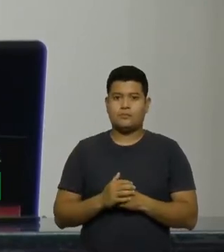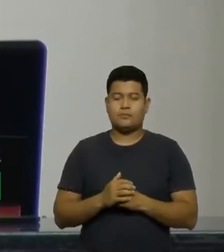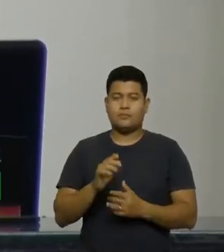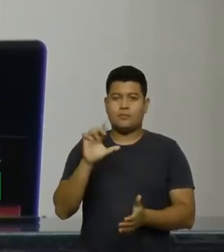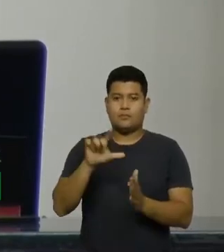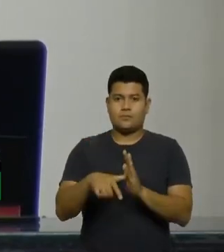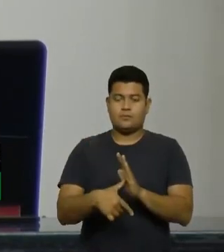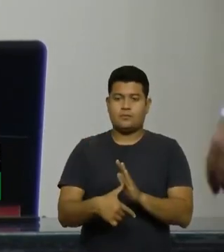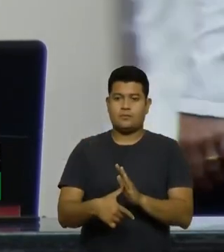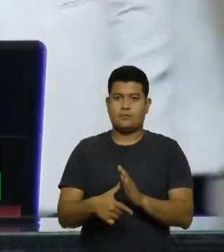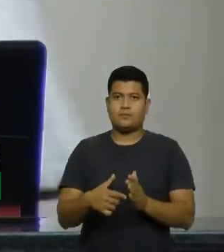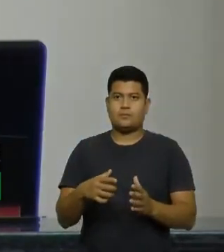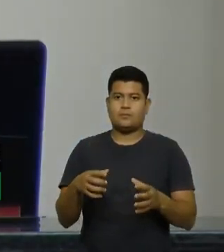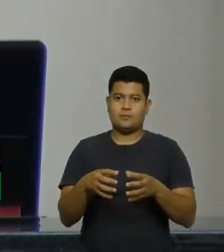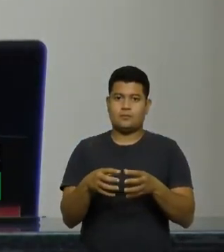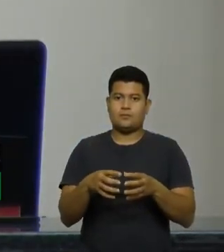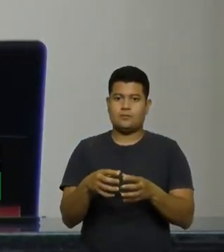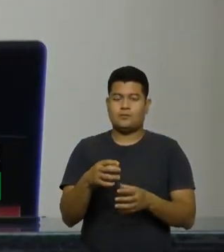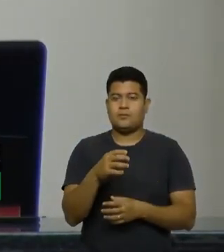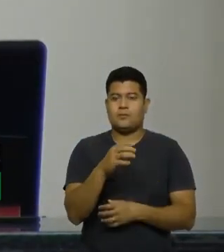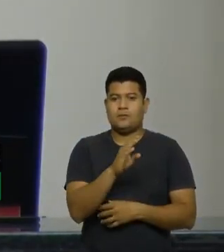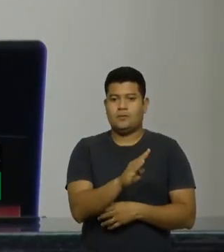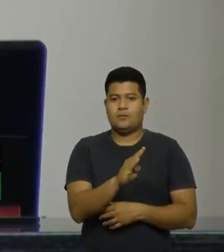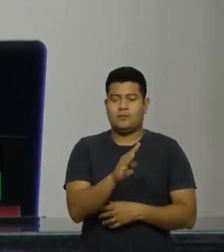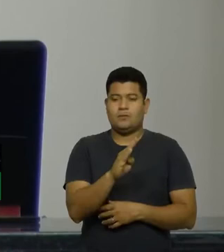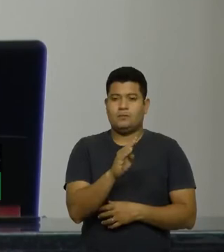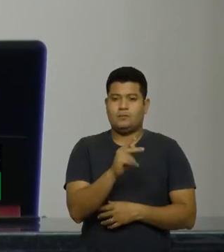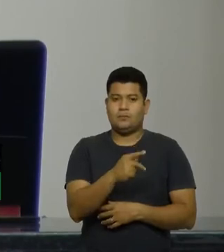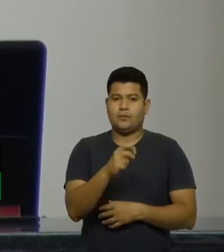Próximo orador ao bloco PSD-PSC.